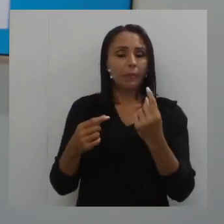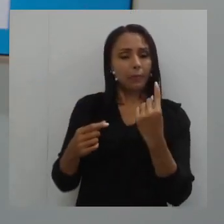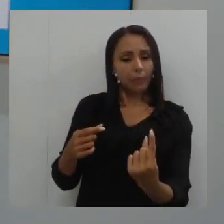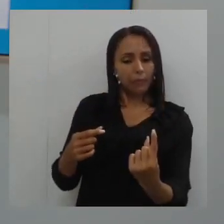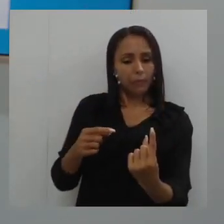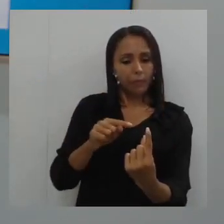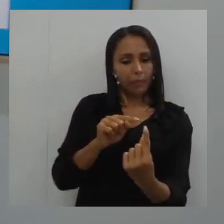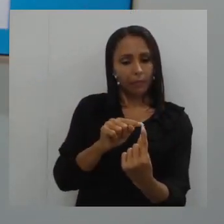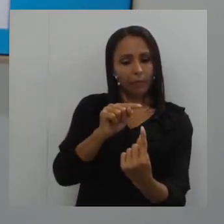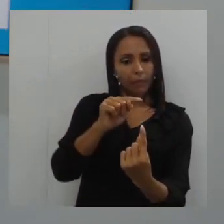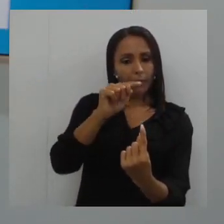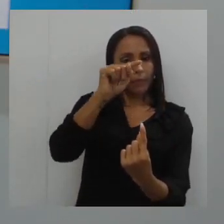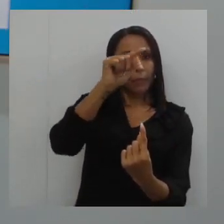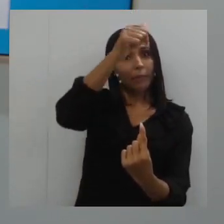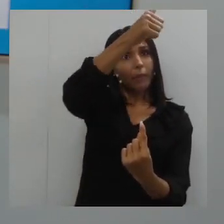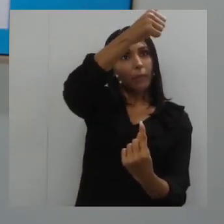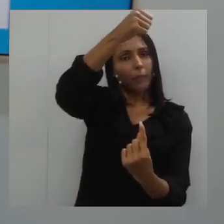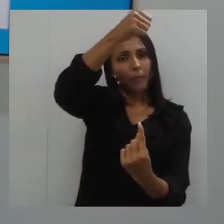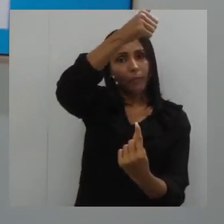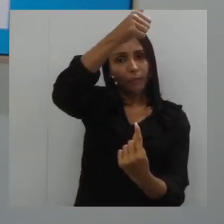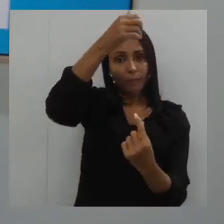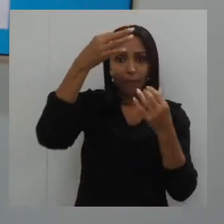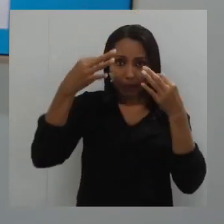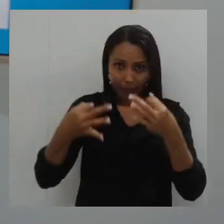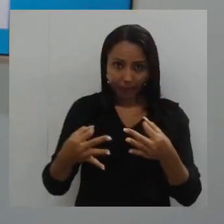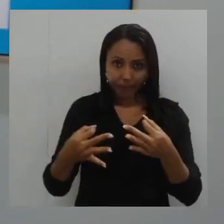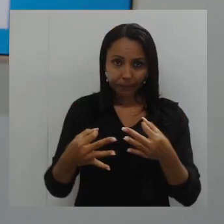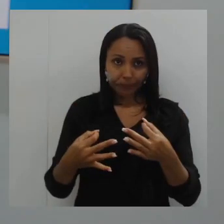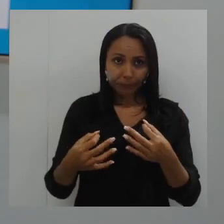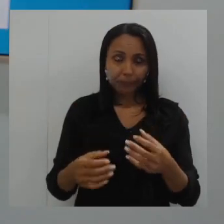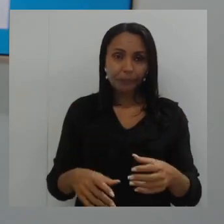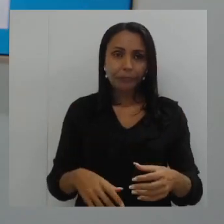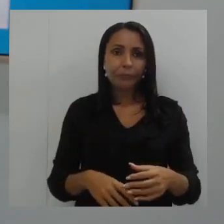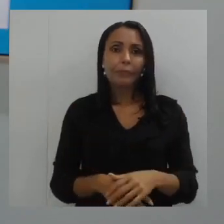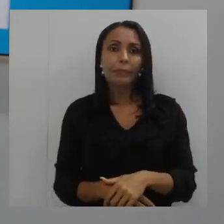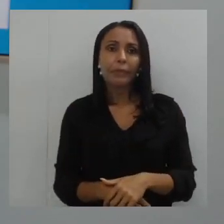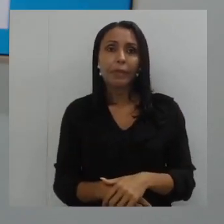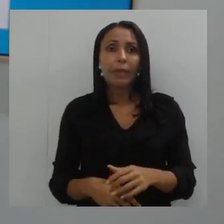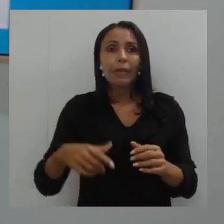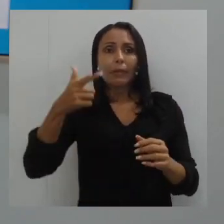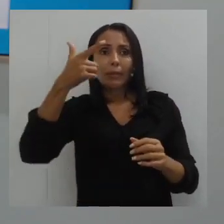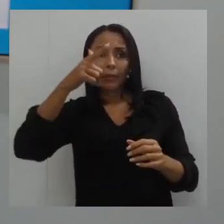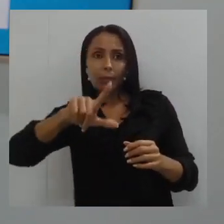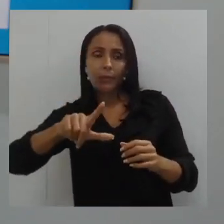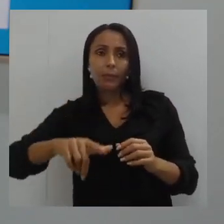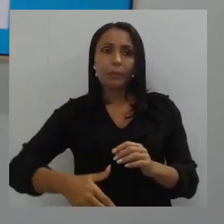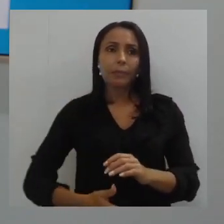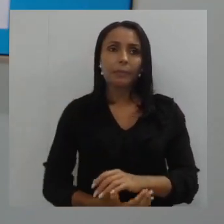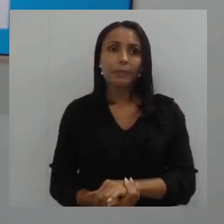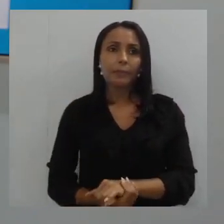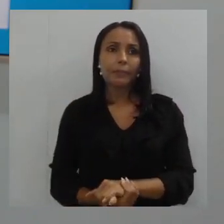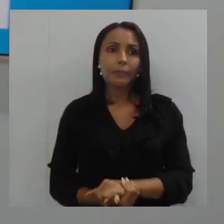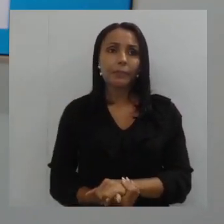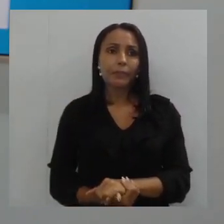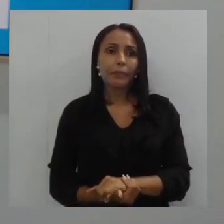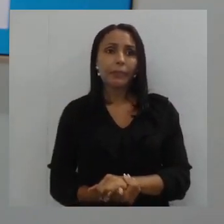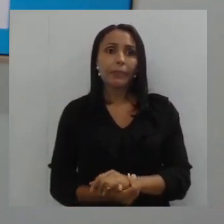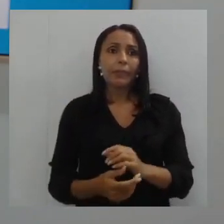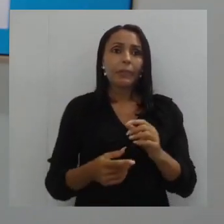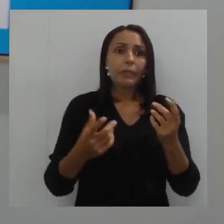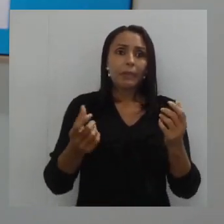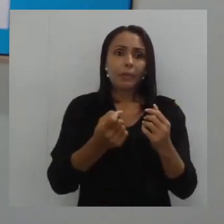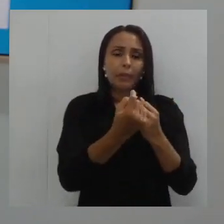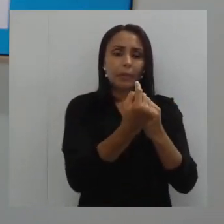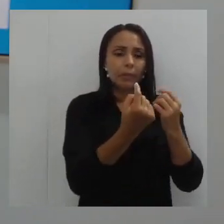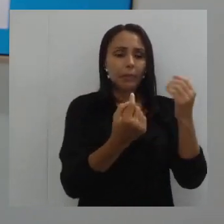e tenho o ponto 11, certo? Agora vamos para o outro ponto, que é esse ponto aqui. Então, o que foi que eu fiz? Eu contei